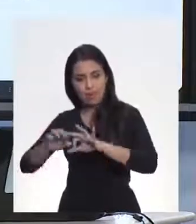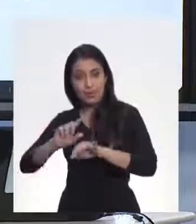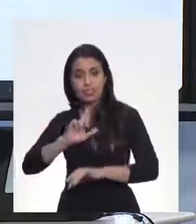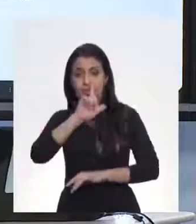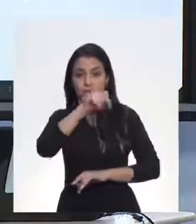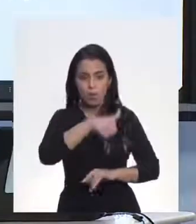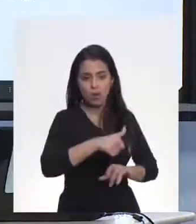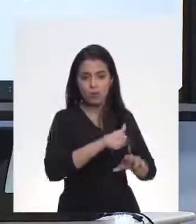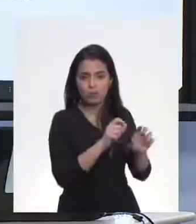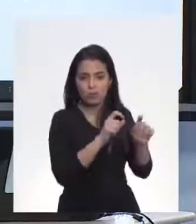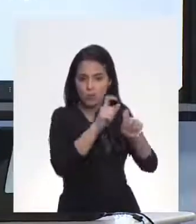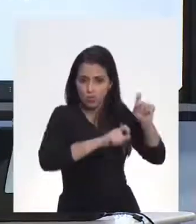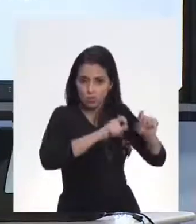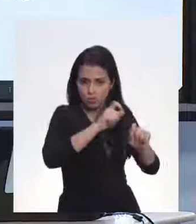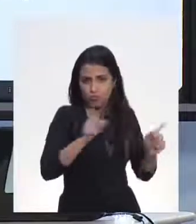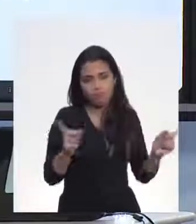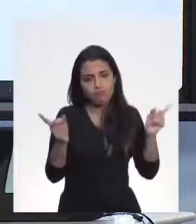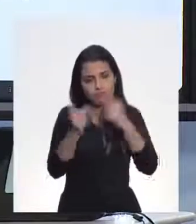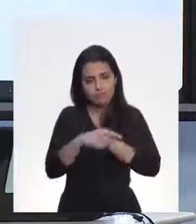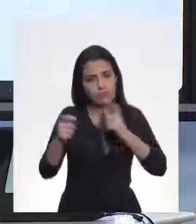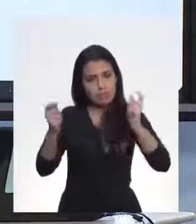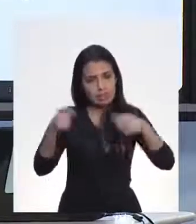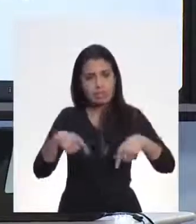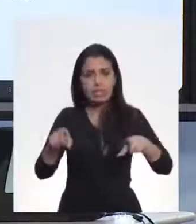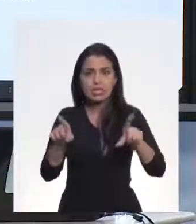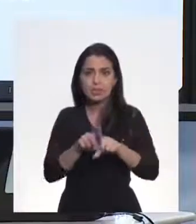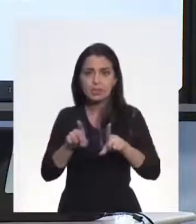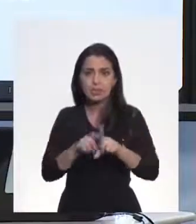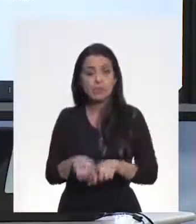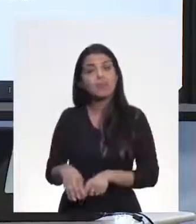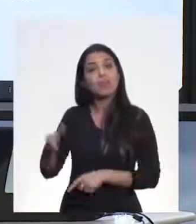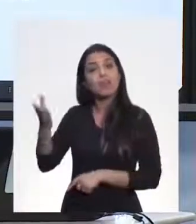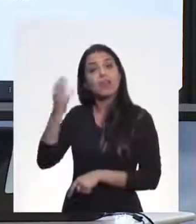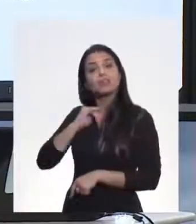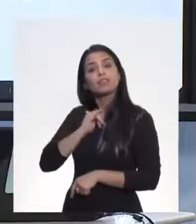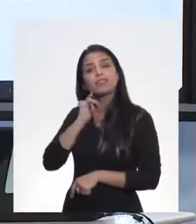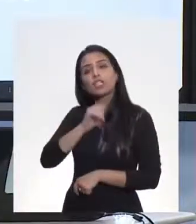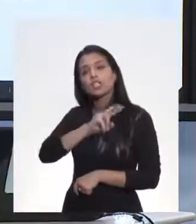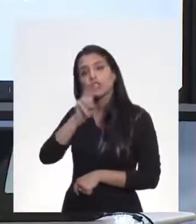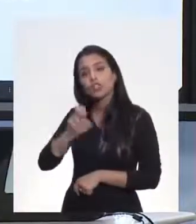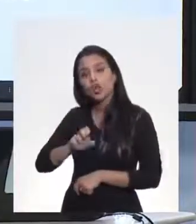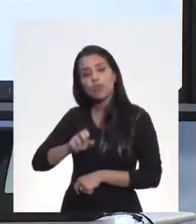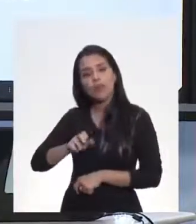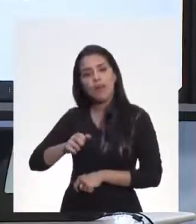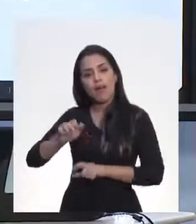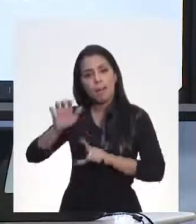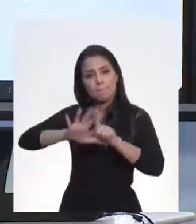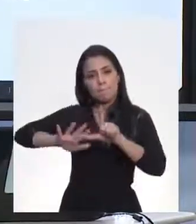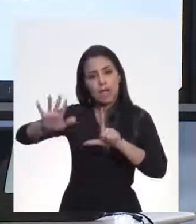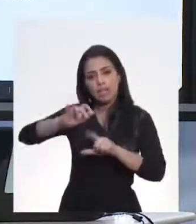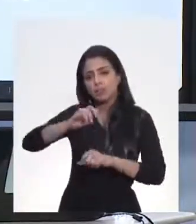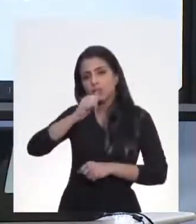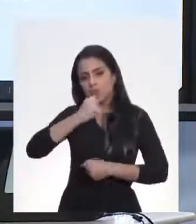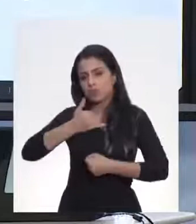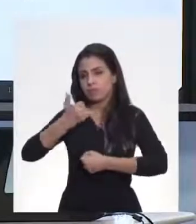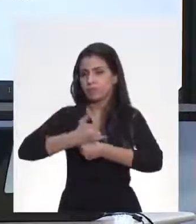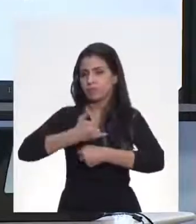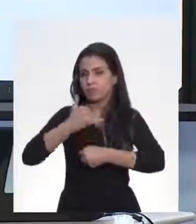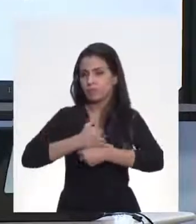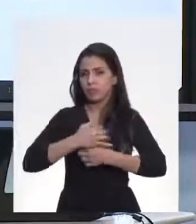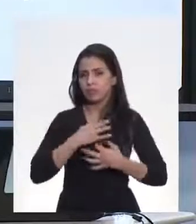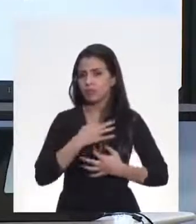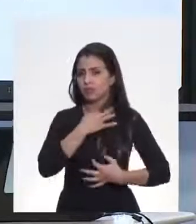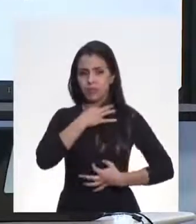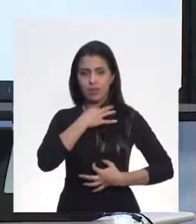falamos daquela primeira imagem, da segunda imagem, né? Que eu falei, pode ser um CEO, os diretores, os gerentes. Eu quis dizer